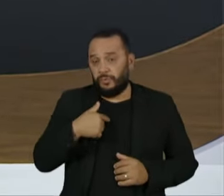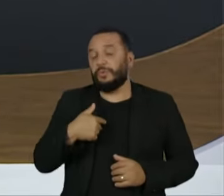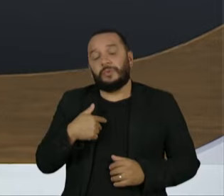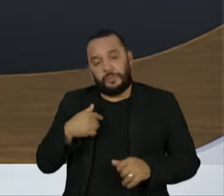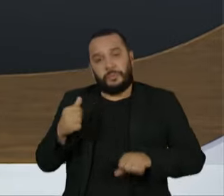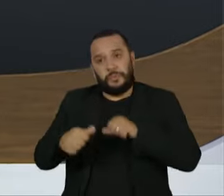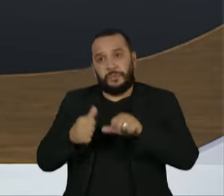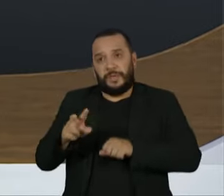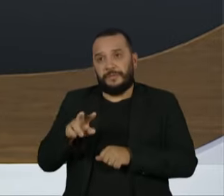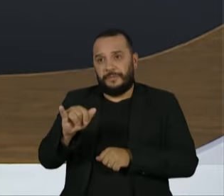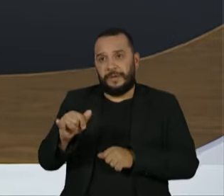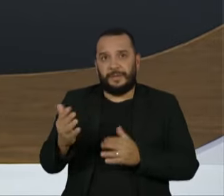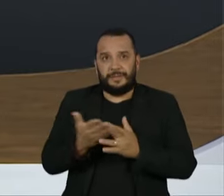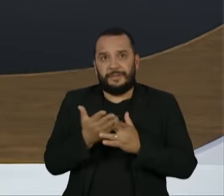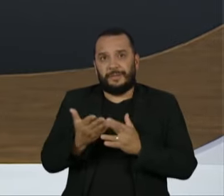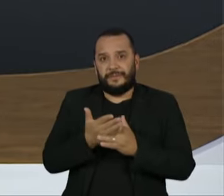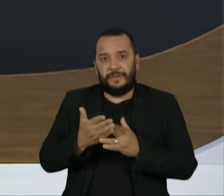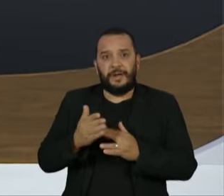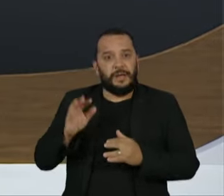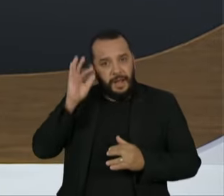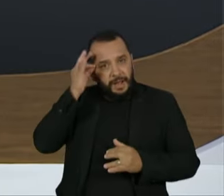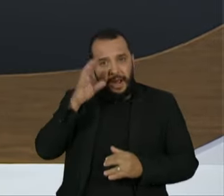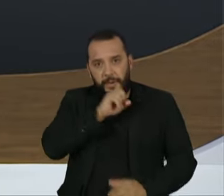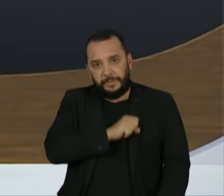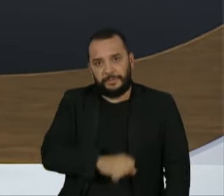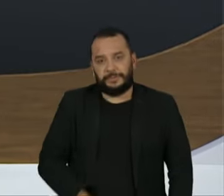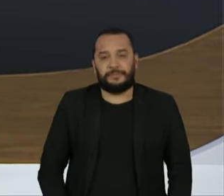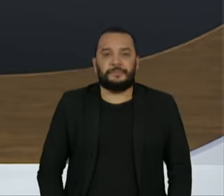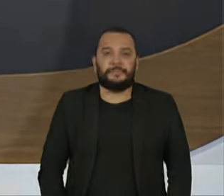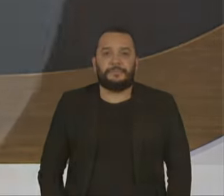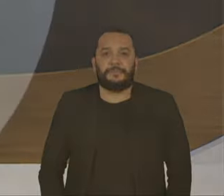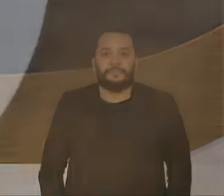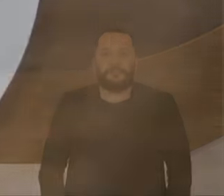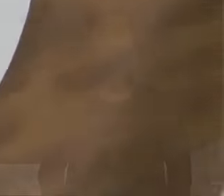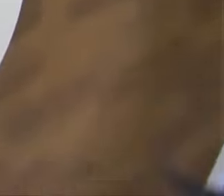a gente vai para o intervalo e volta já já